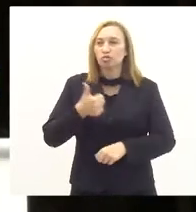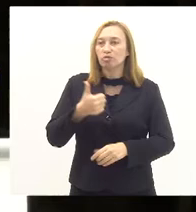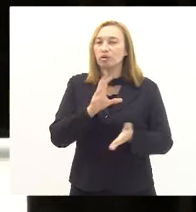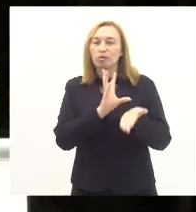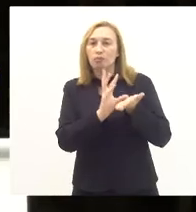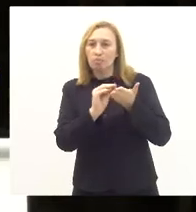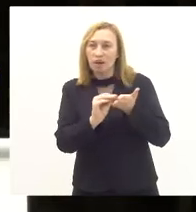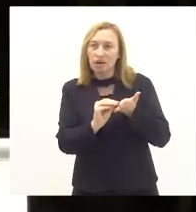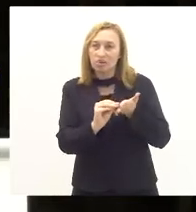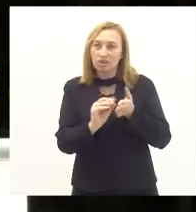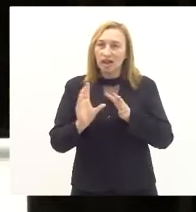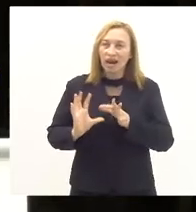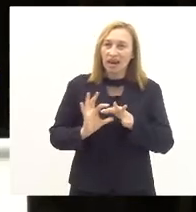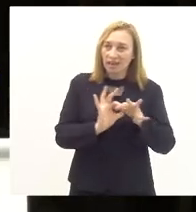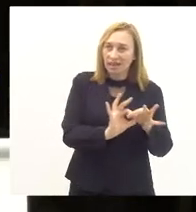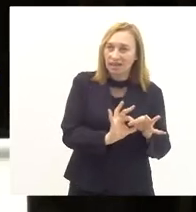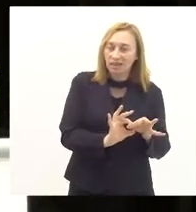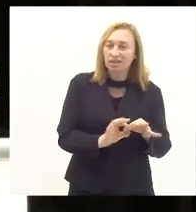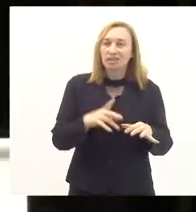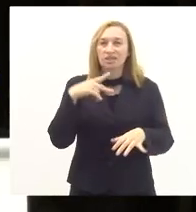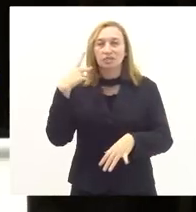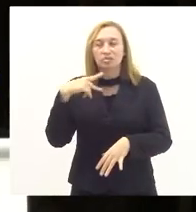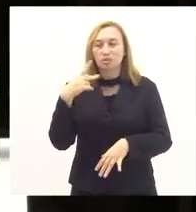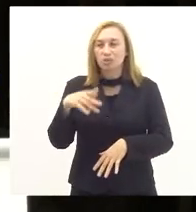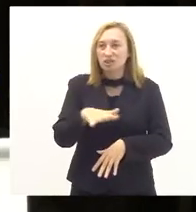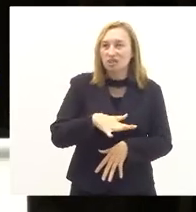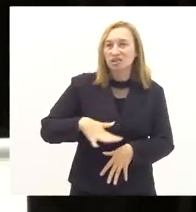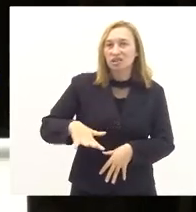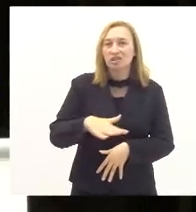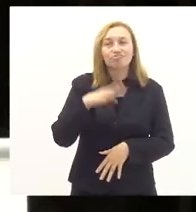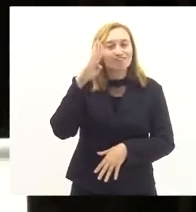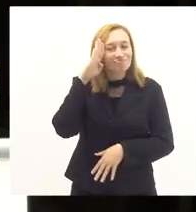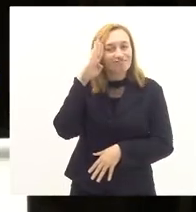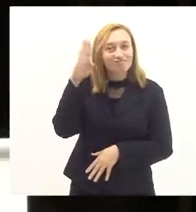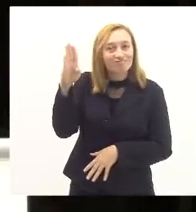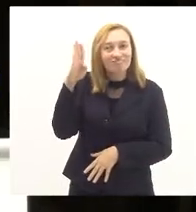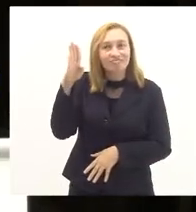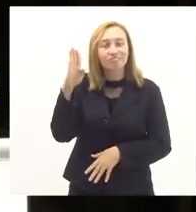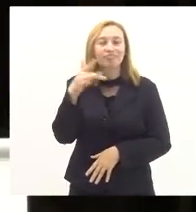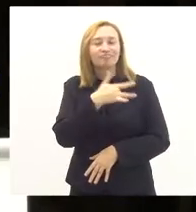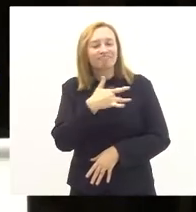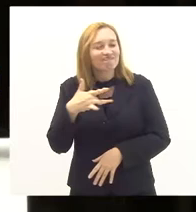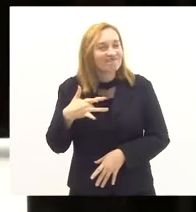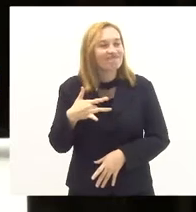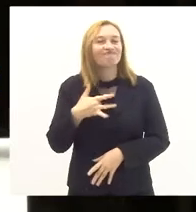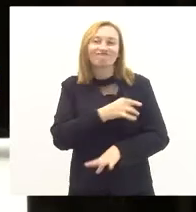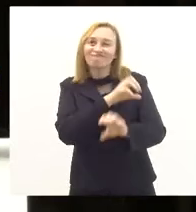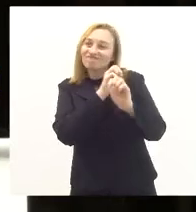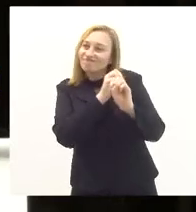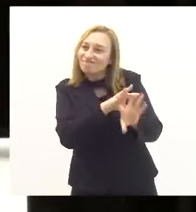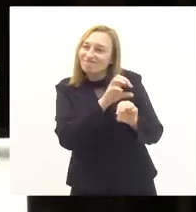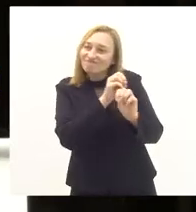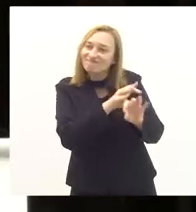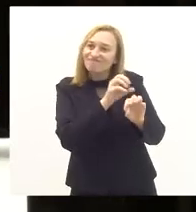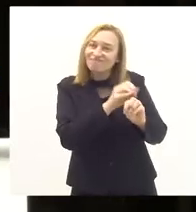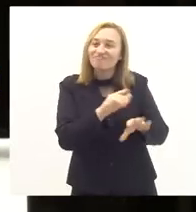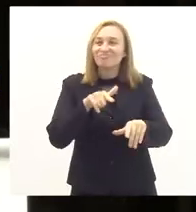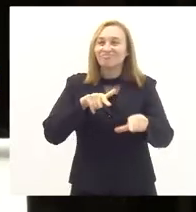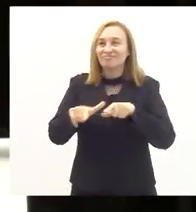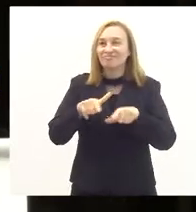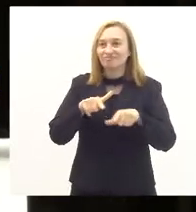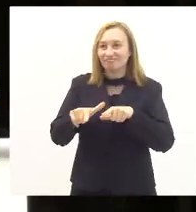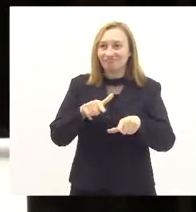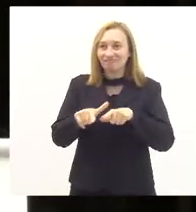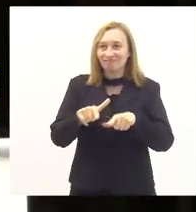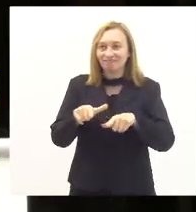pautas ligadas às políticas setoriais primordiais, saúde, educação, trabalho e renda